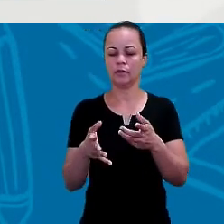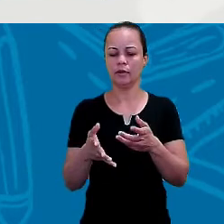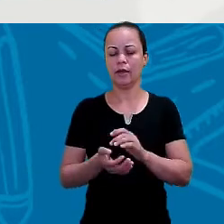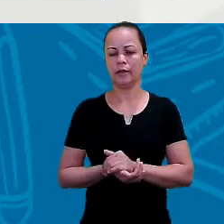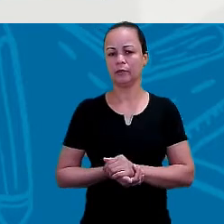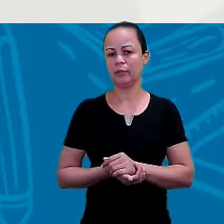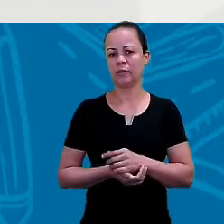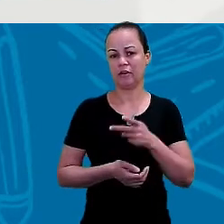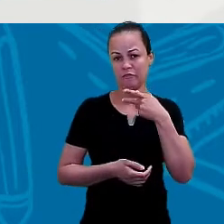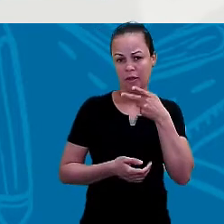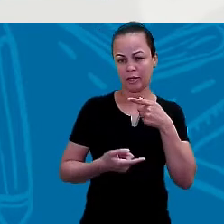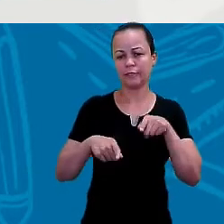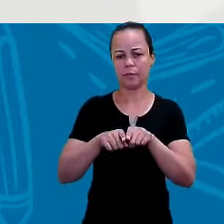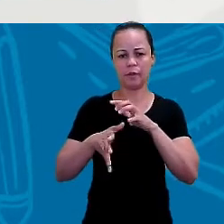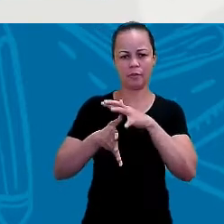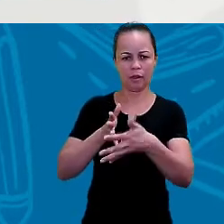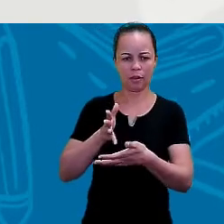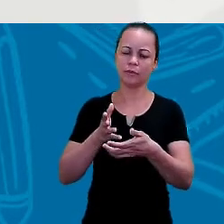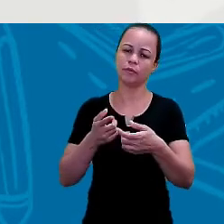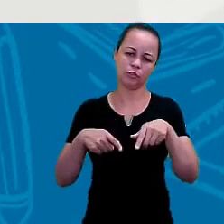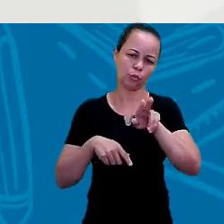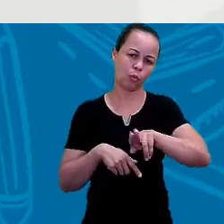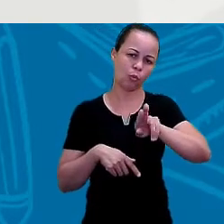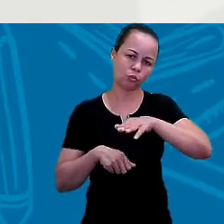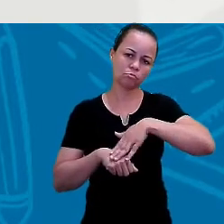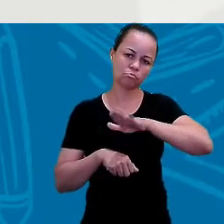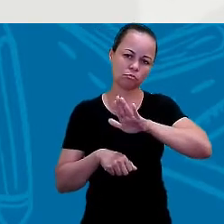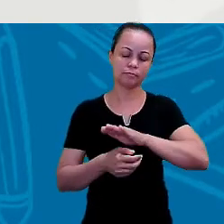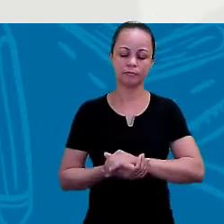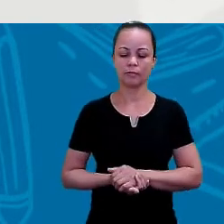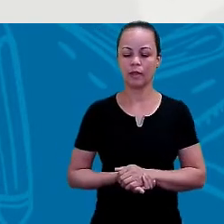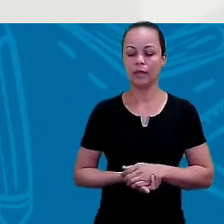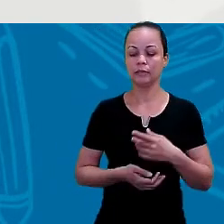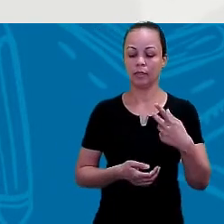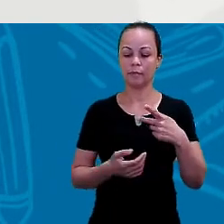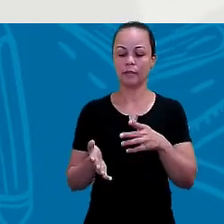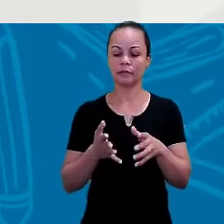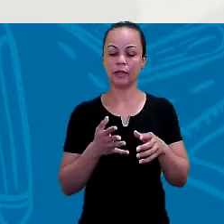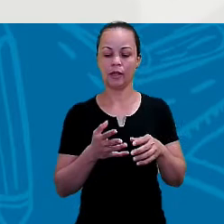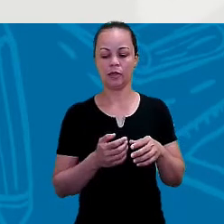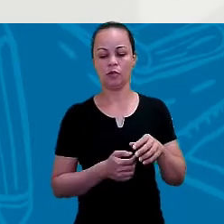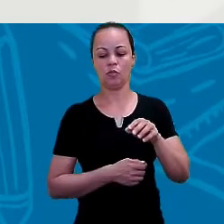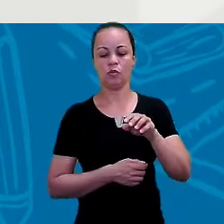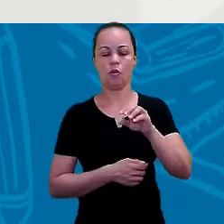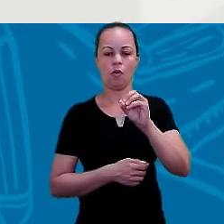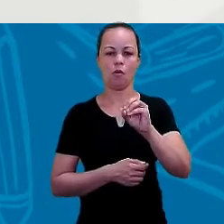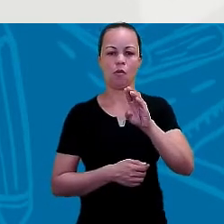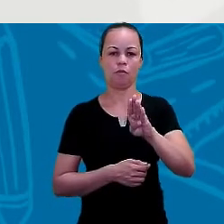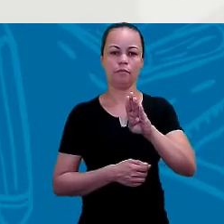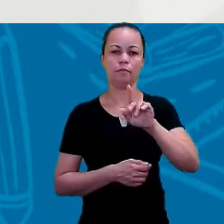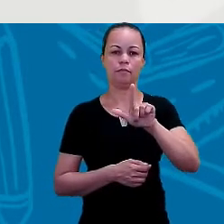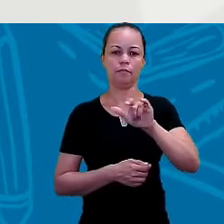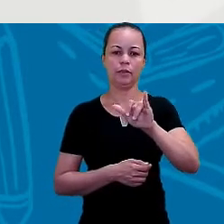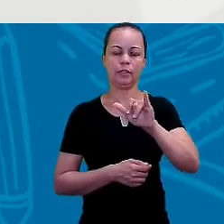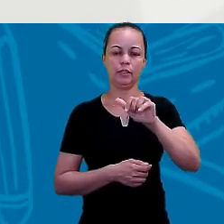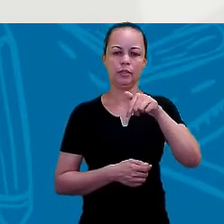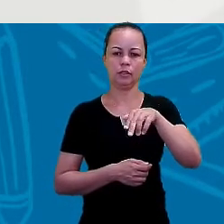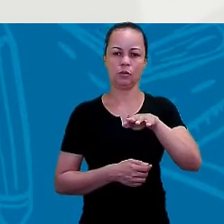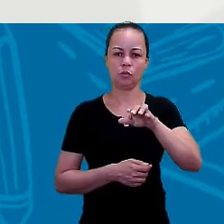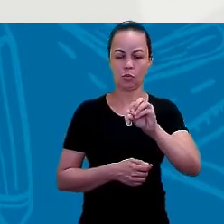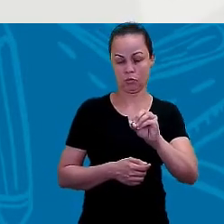o segundo pronome pessoal é o oblíquo, tá? Que eles são, não são tão